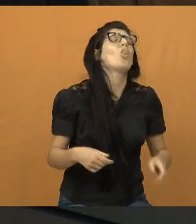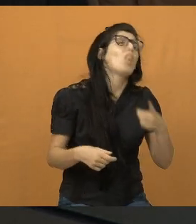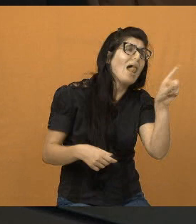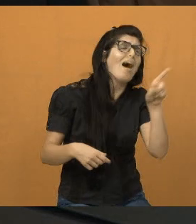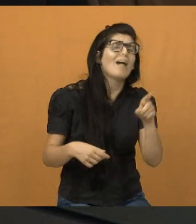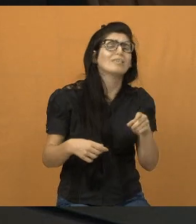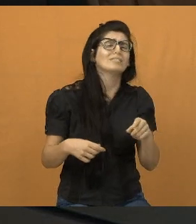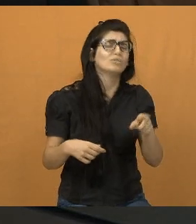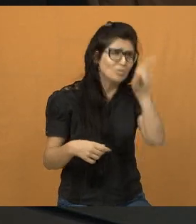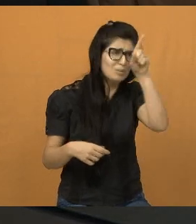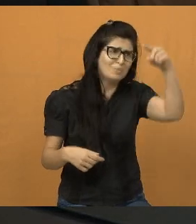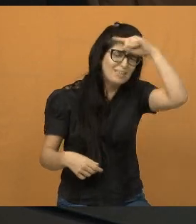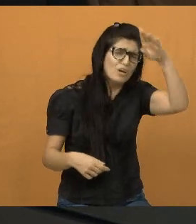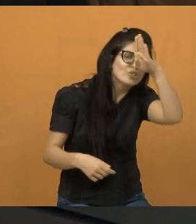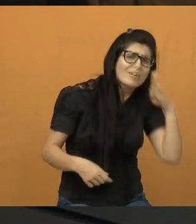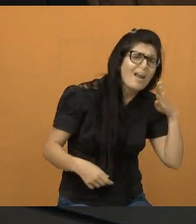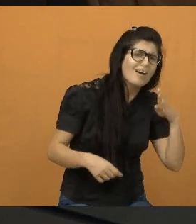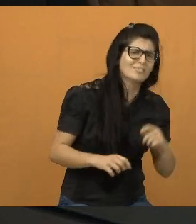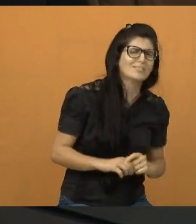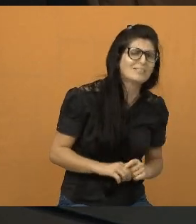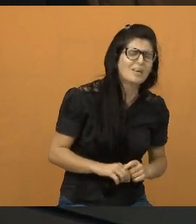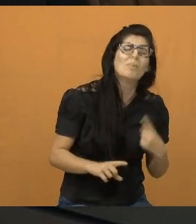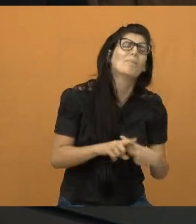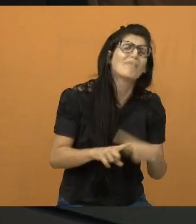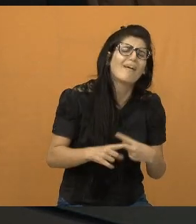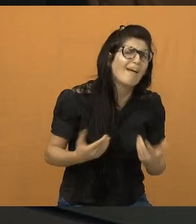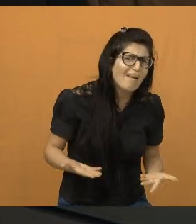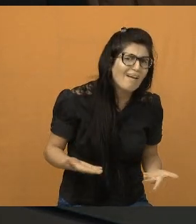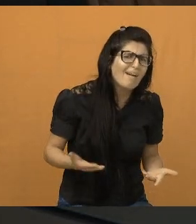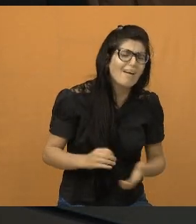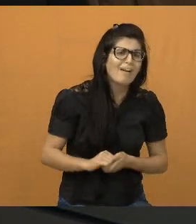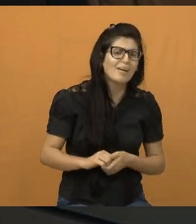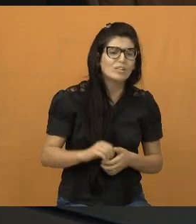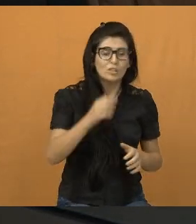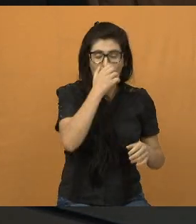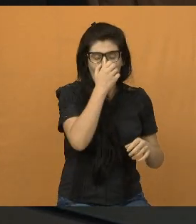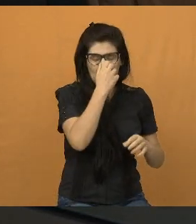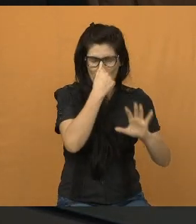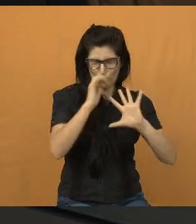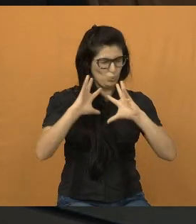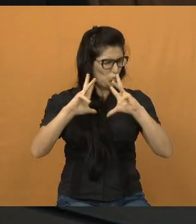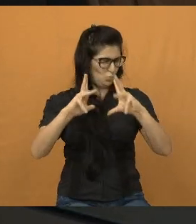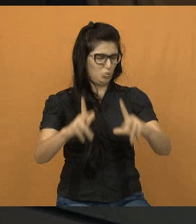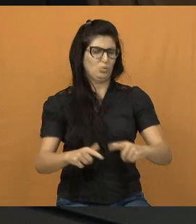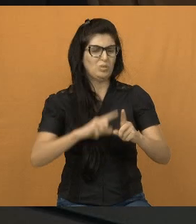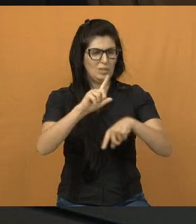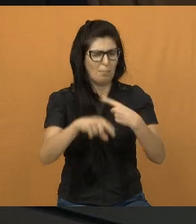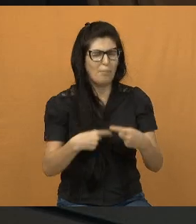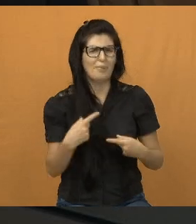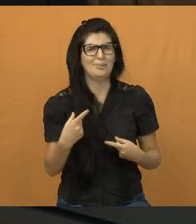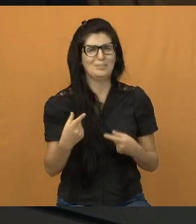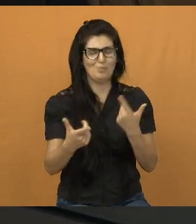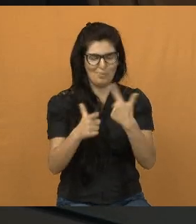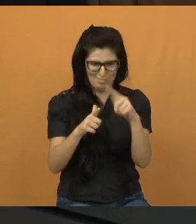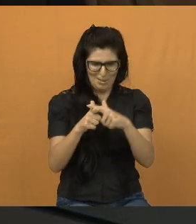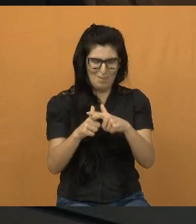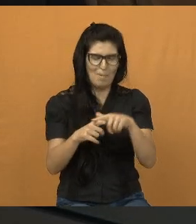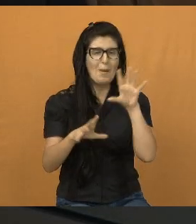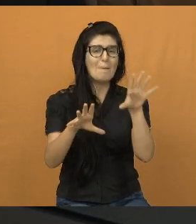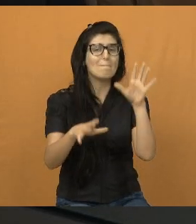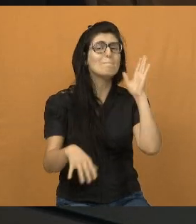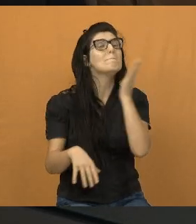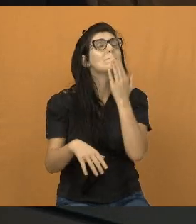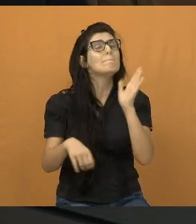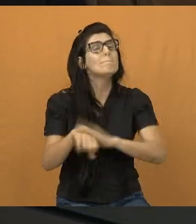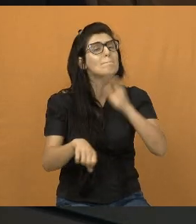Para quê? Aí eu queria que o senhor entendesse o seguinte, além de tudo, depois eles pediram uma ambulância, o